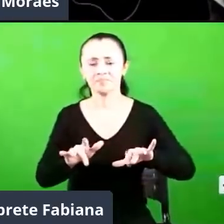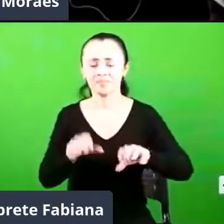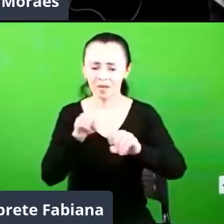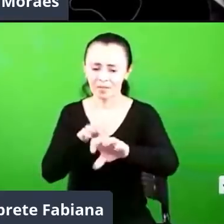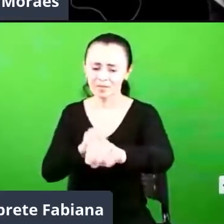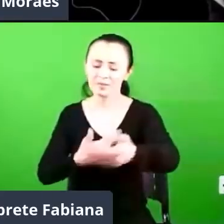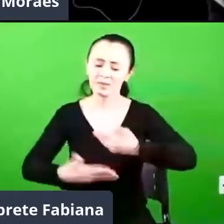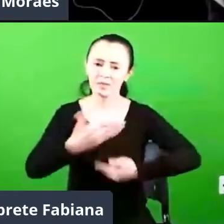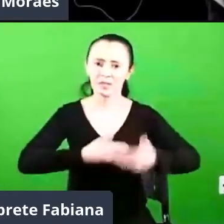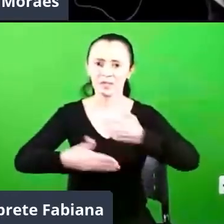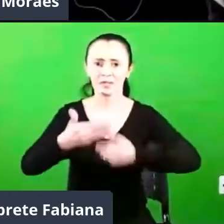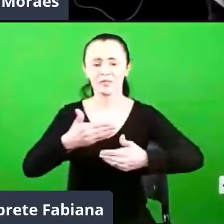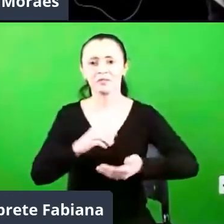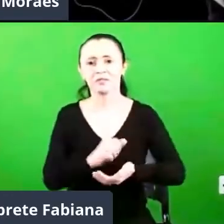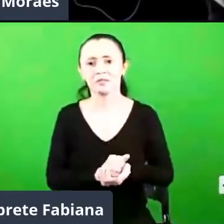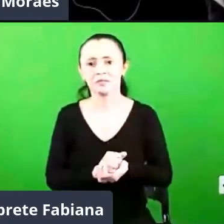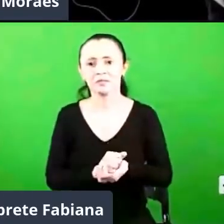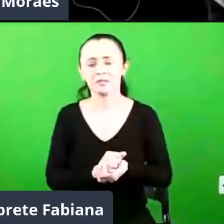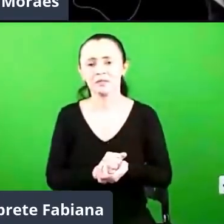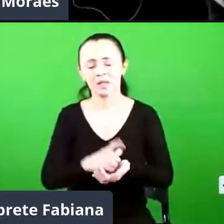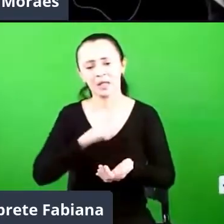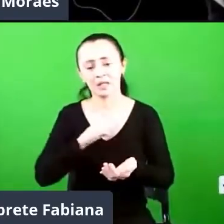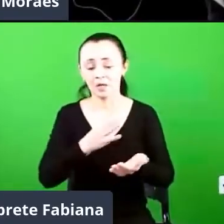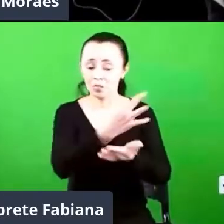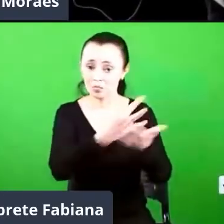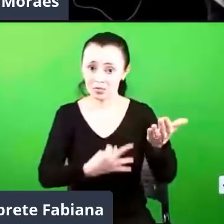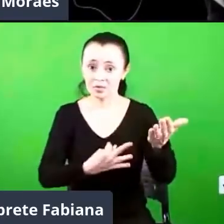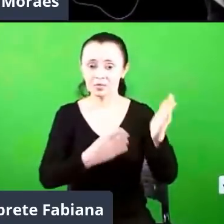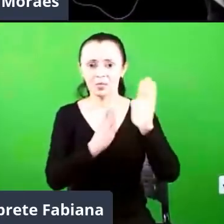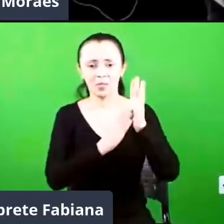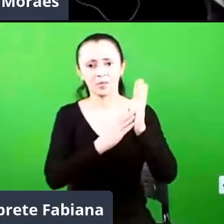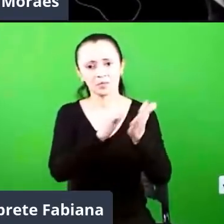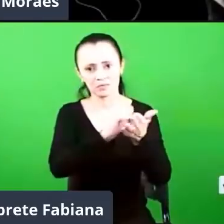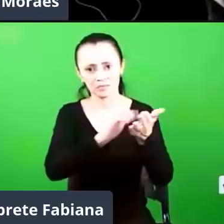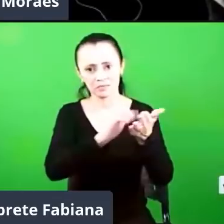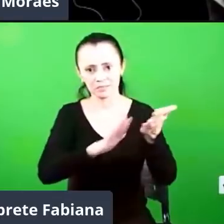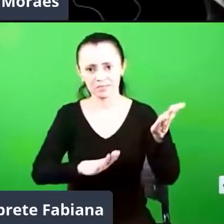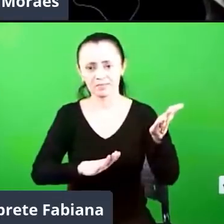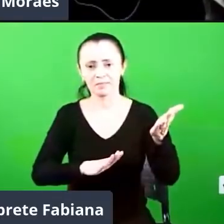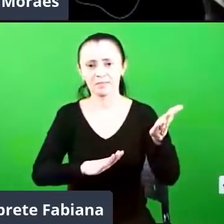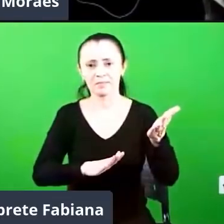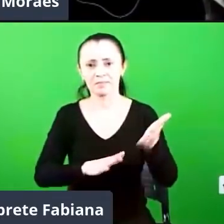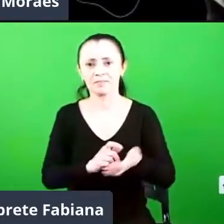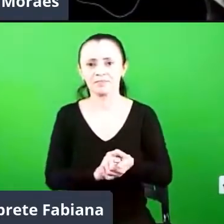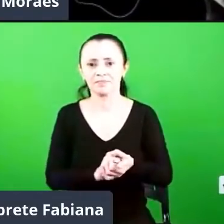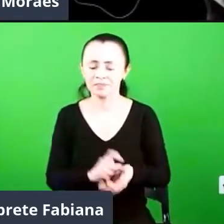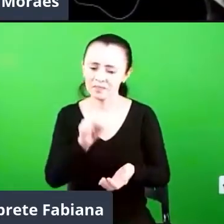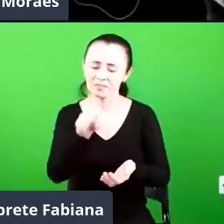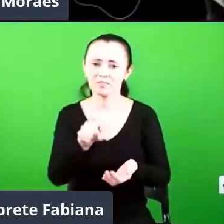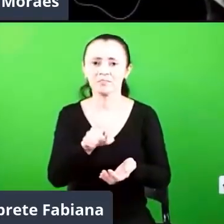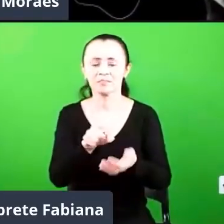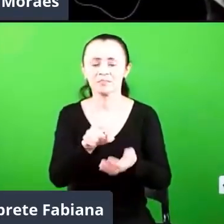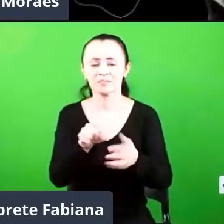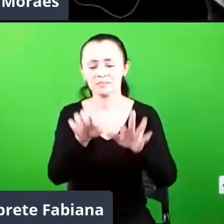coef.aprendabem.blogspot.com. Lá terá um texto para a leitura da proposta de uma atividade, tá? Então, vocês vão ter que estar acessando lá. Lá vai